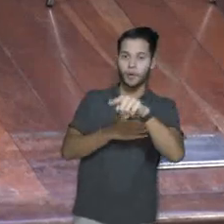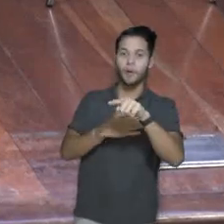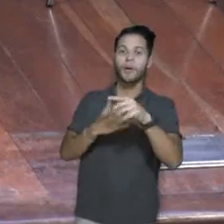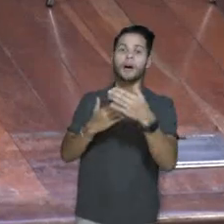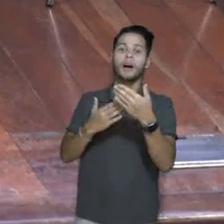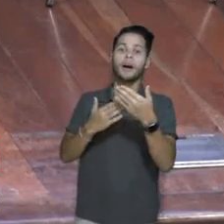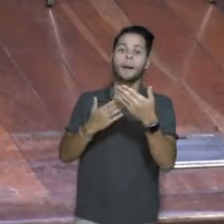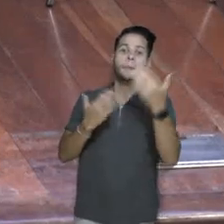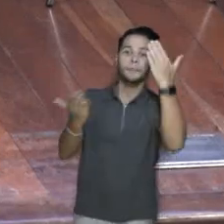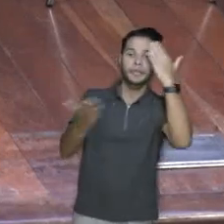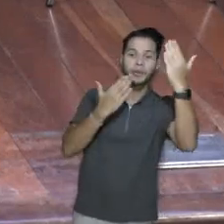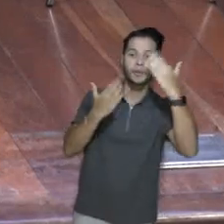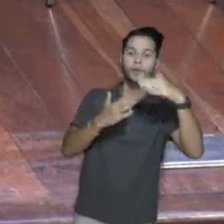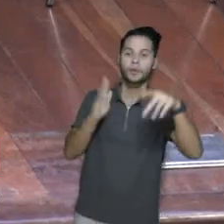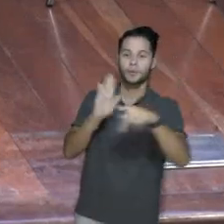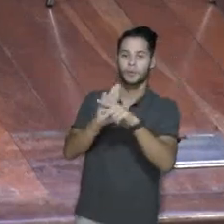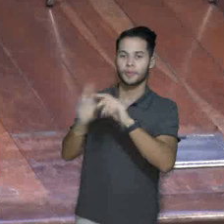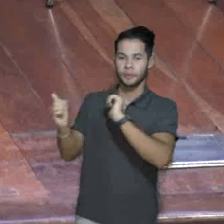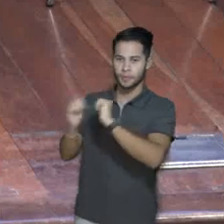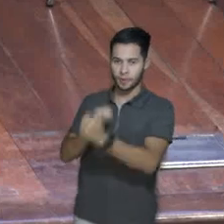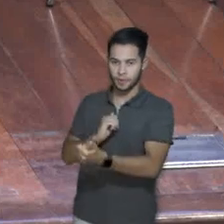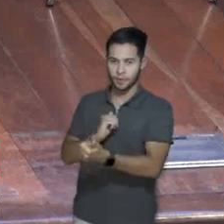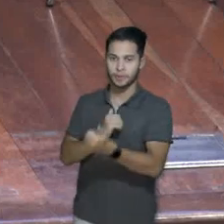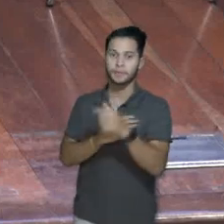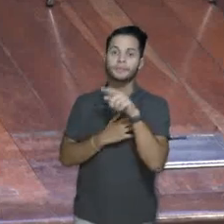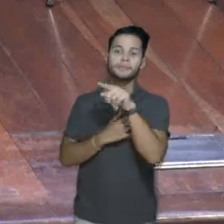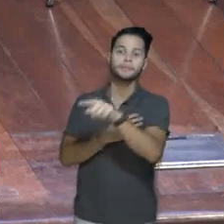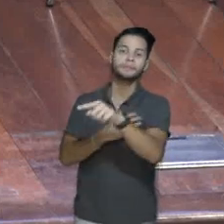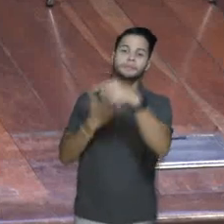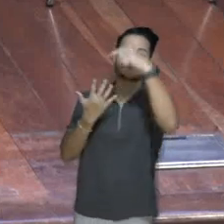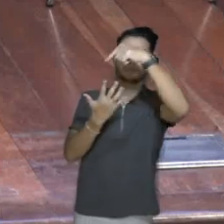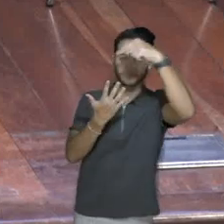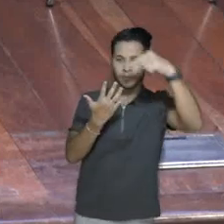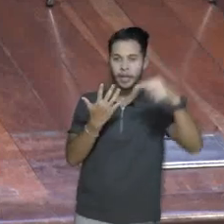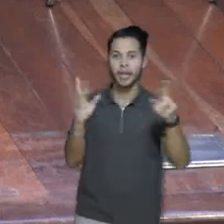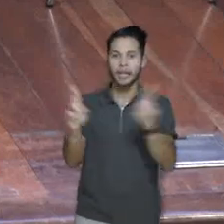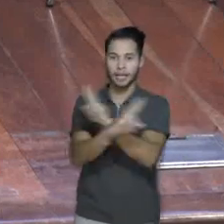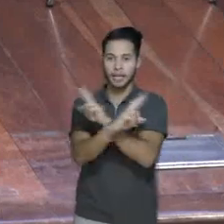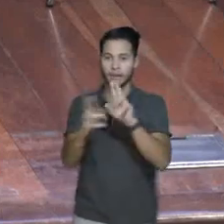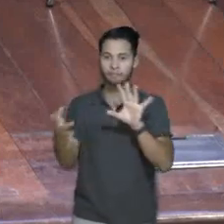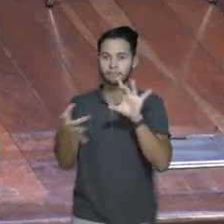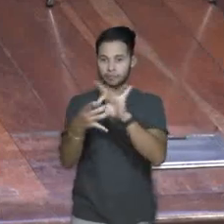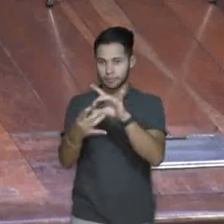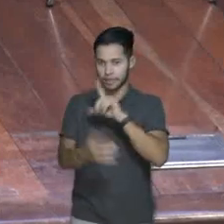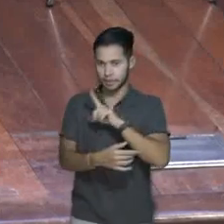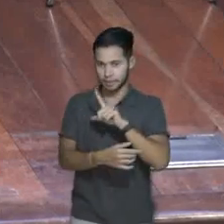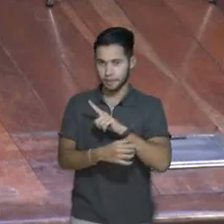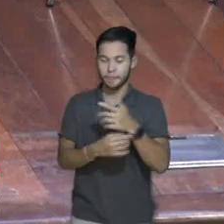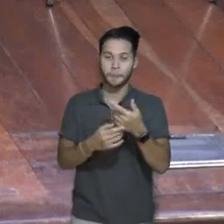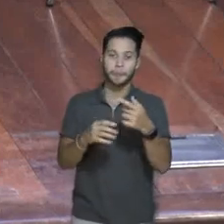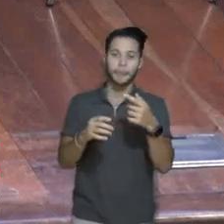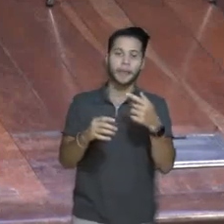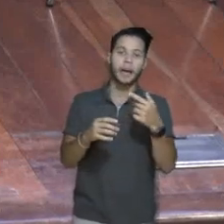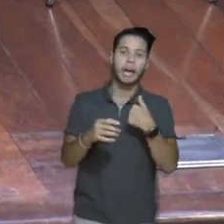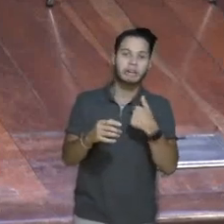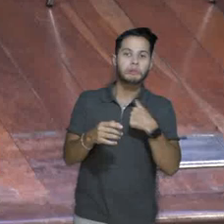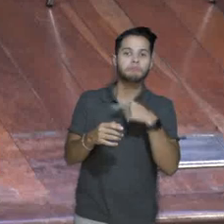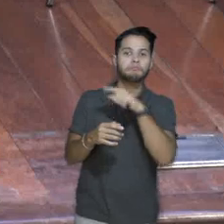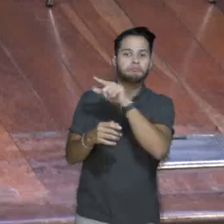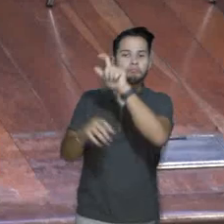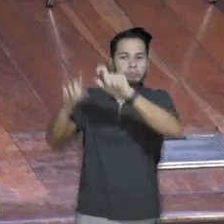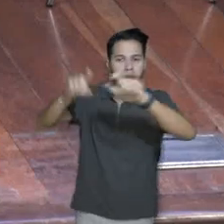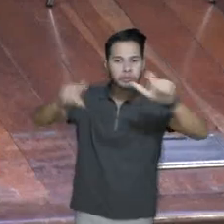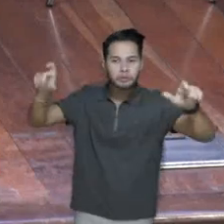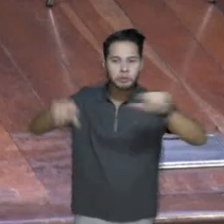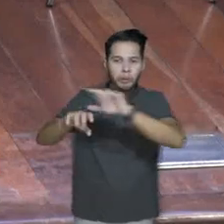esportiva né E como essas questões estão interligadas por isso que a gente fala que cada um eu fiz cada um se apresentar o